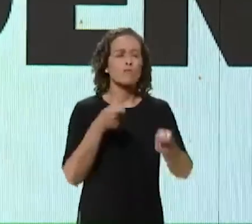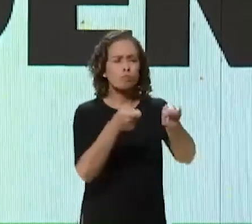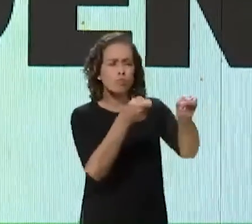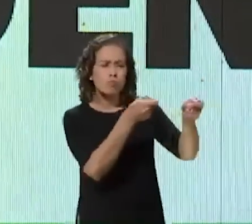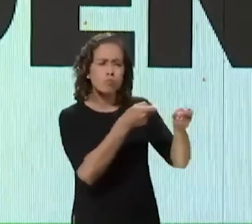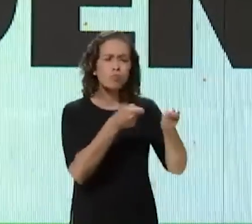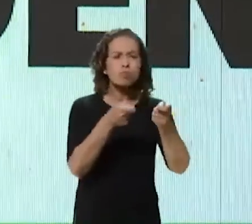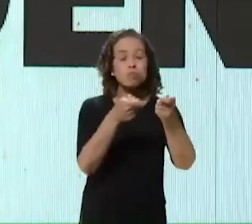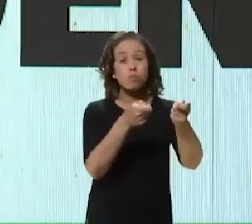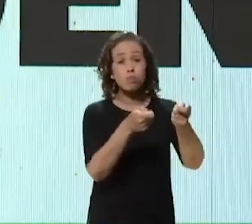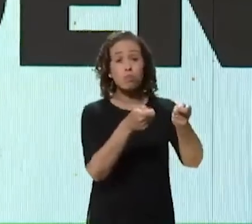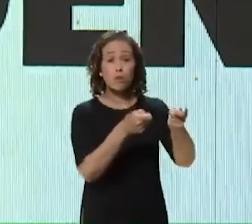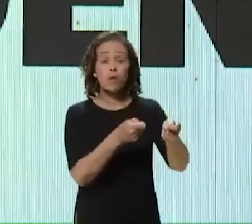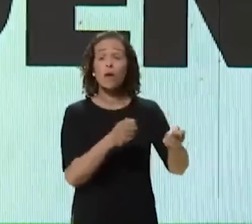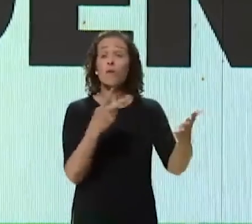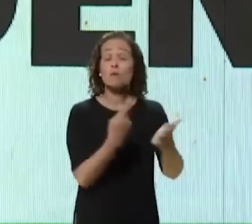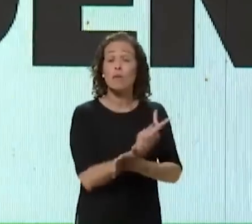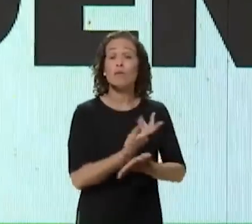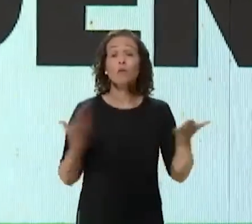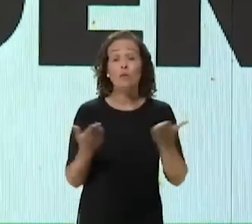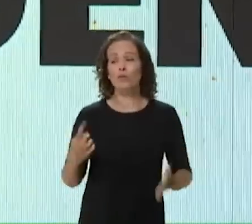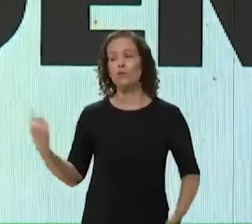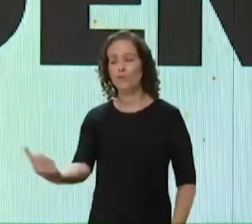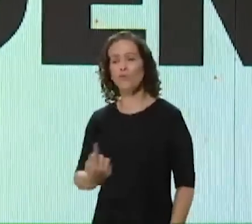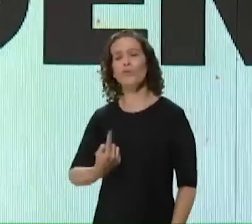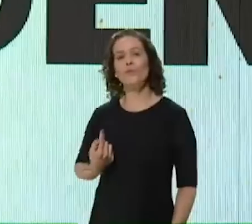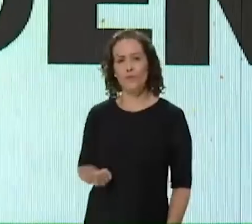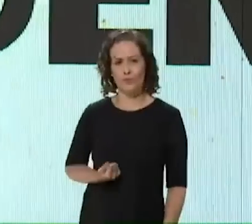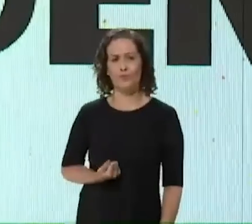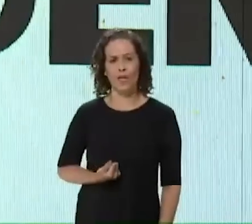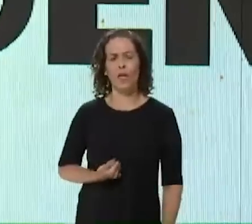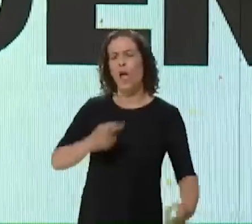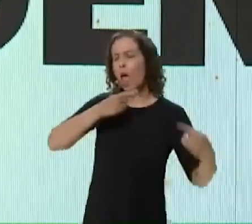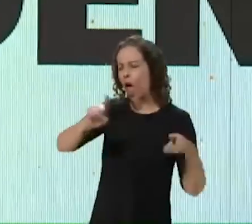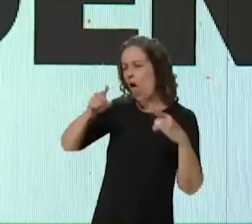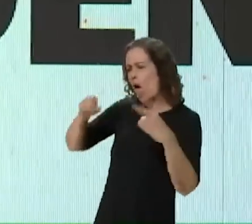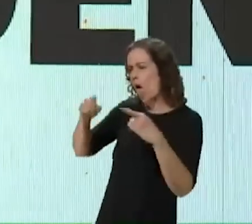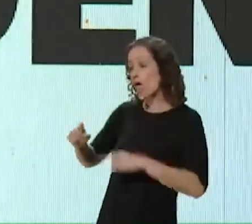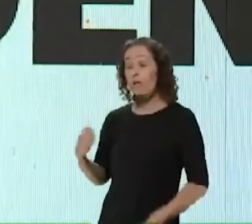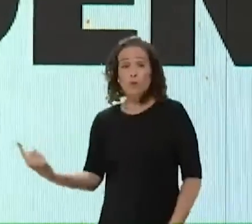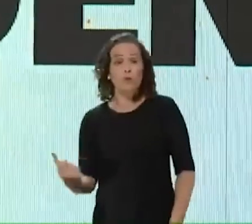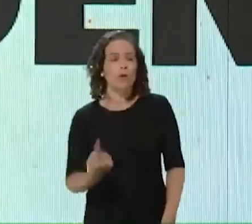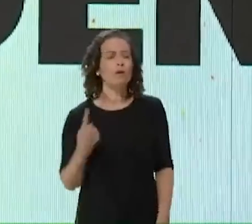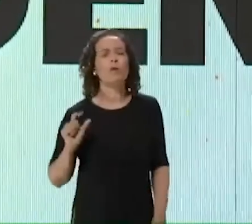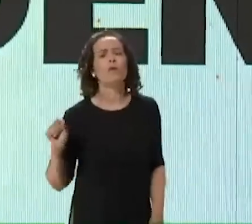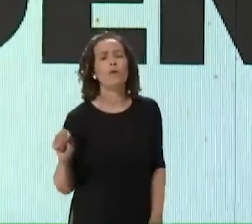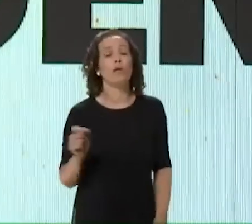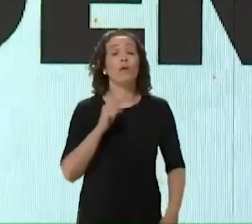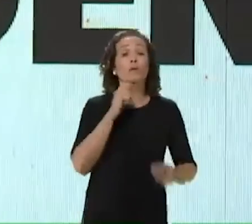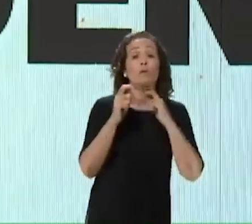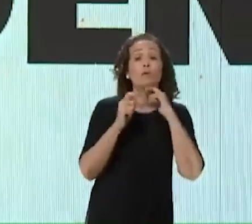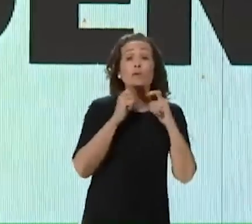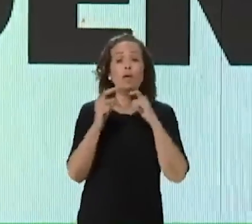hoje são lançadas contra nós e visam atacar diretamente quem nós somos, para nós duvidarmos do nosso maior bem,